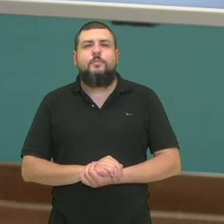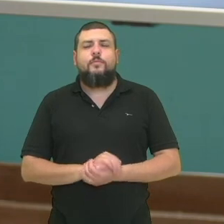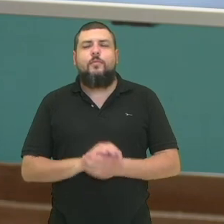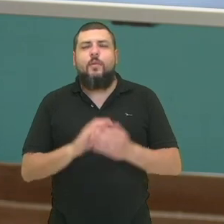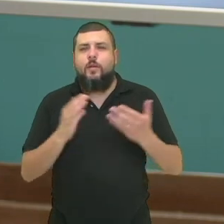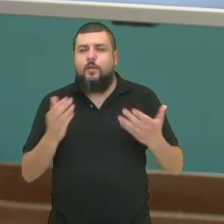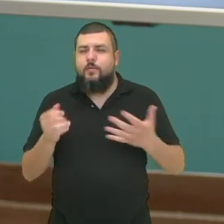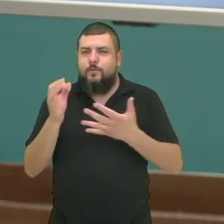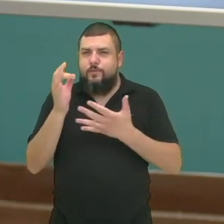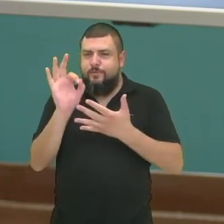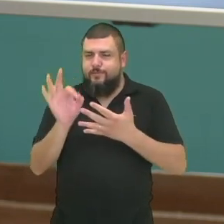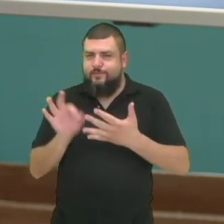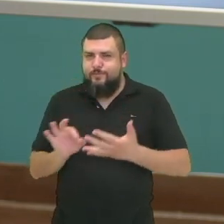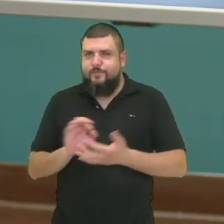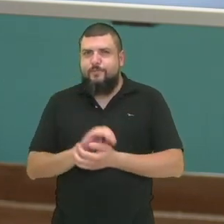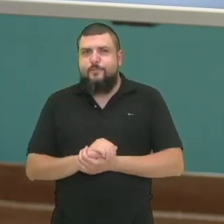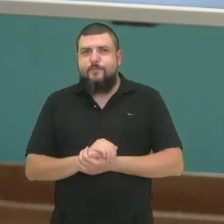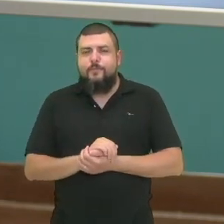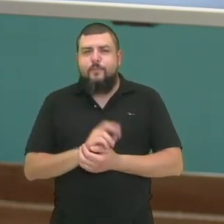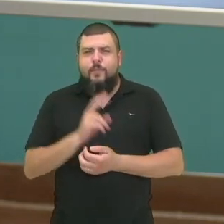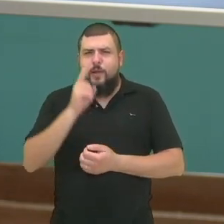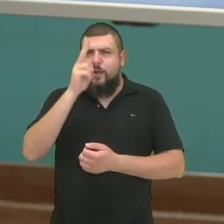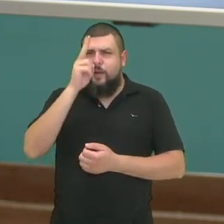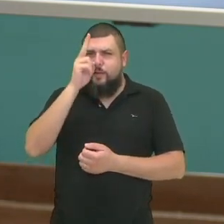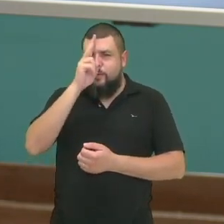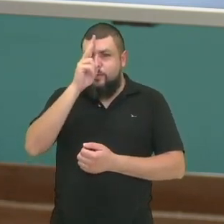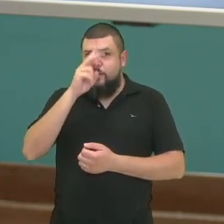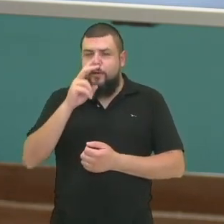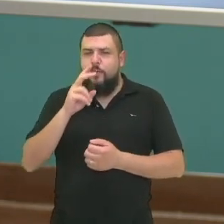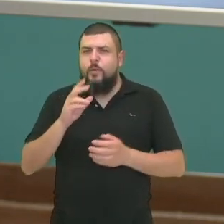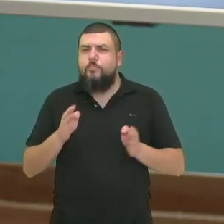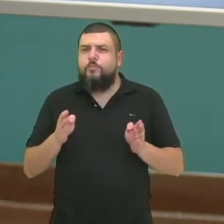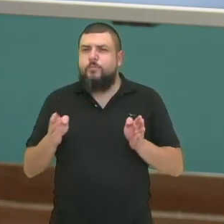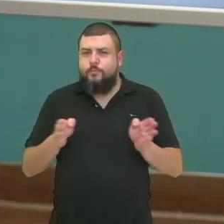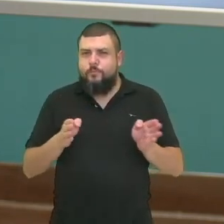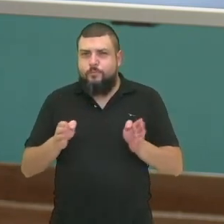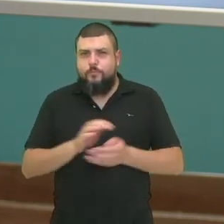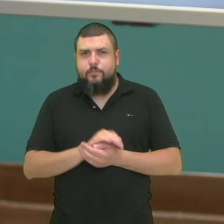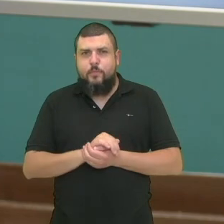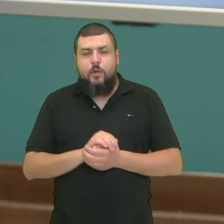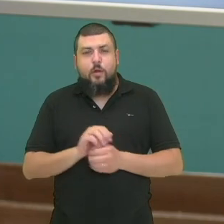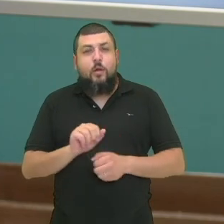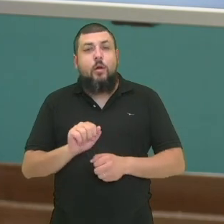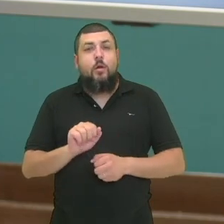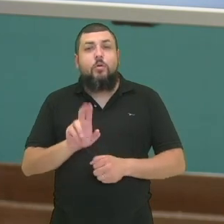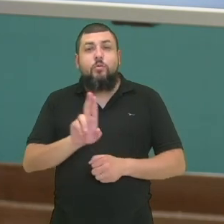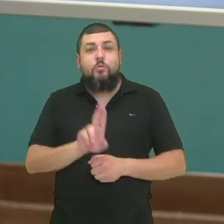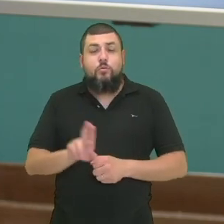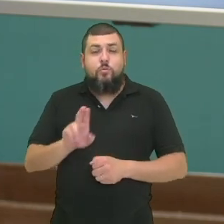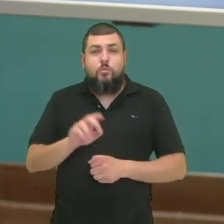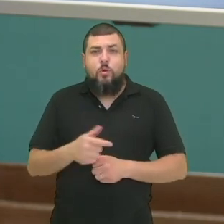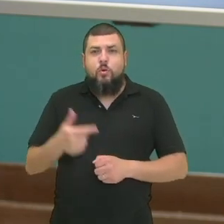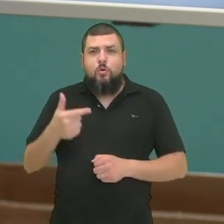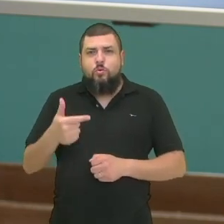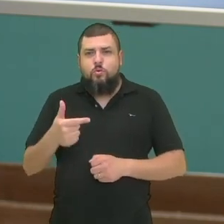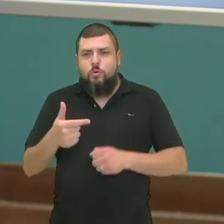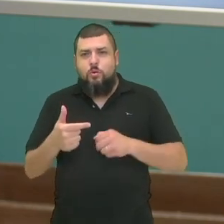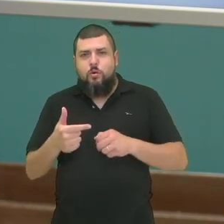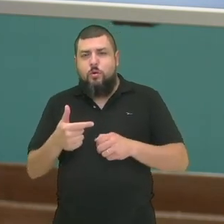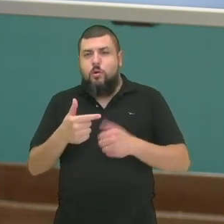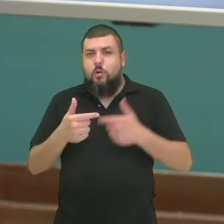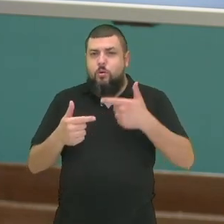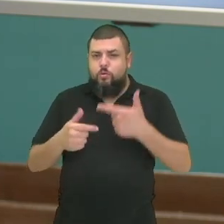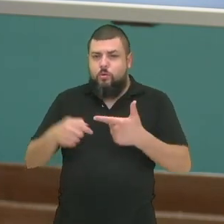Vamos fazer a resolução? Lembre que nós temos duas formas. A gente pode usar o 2 como base, o meu n expoente, ou